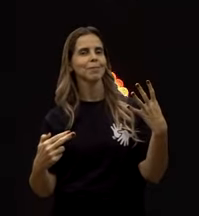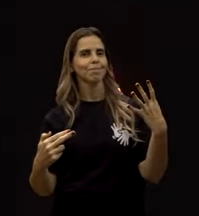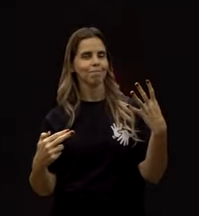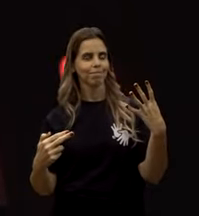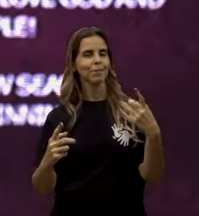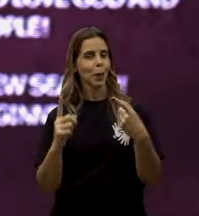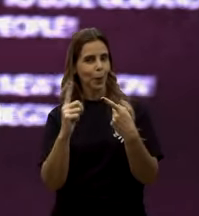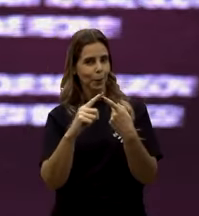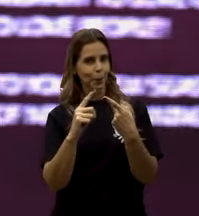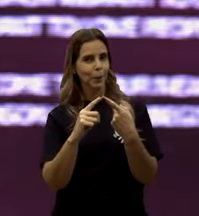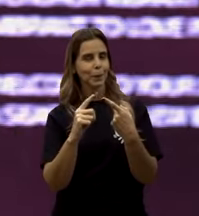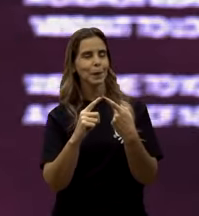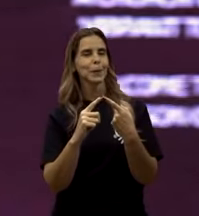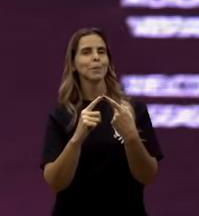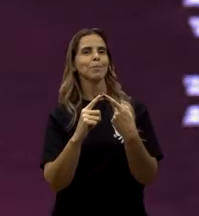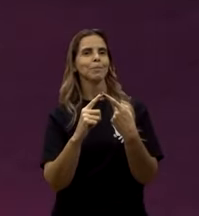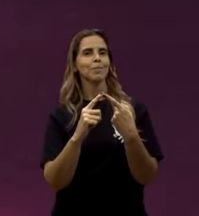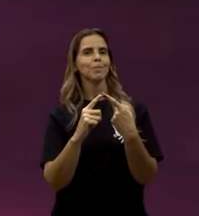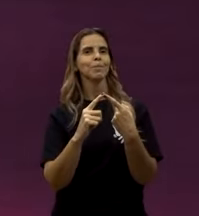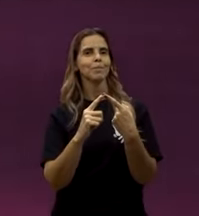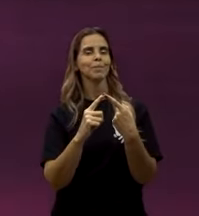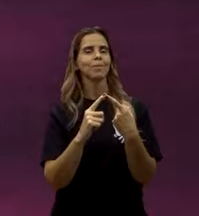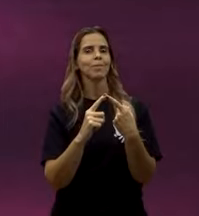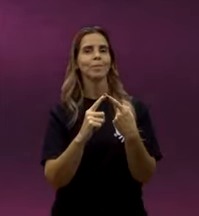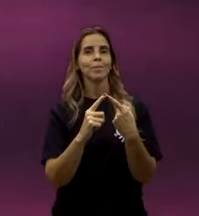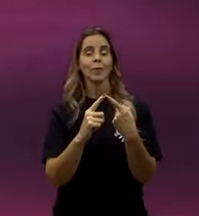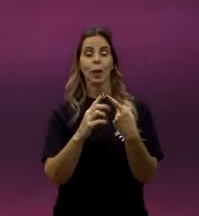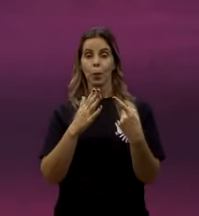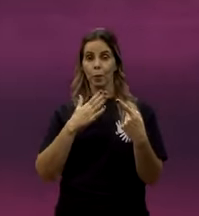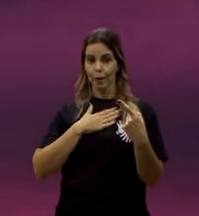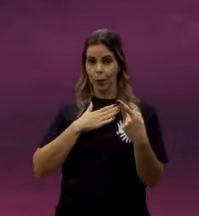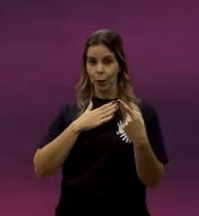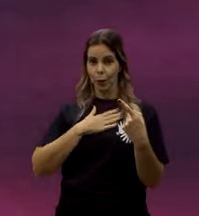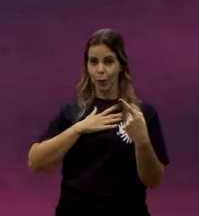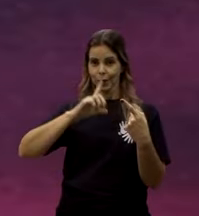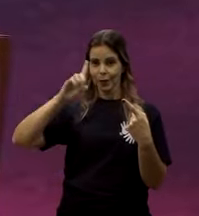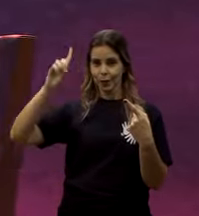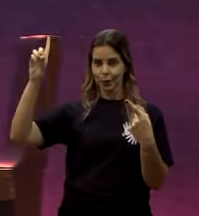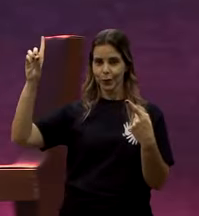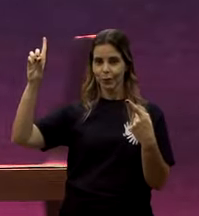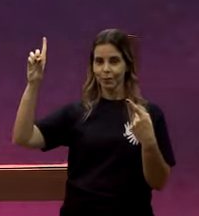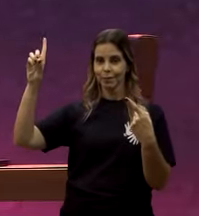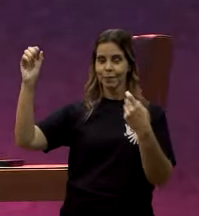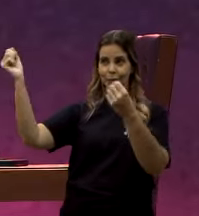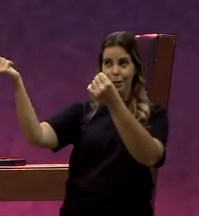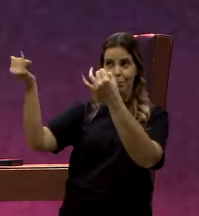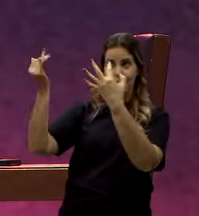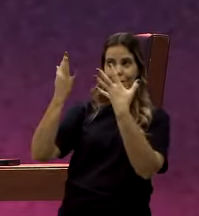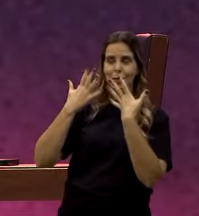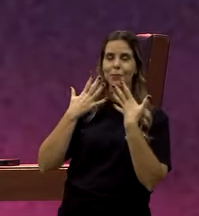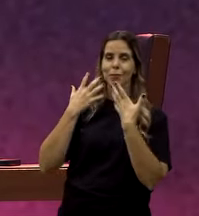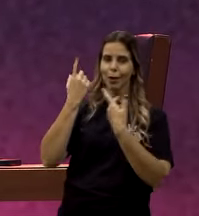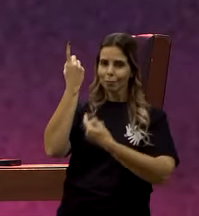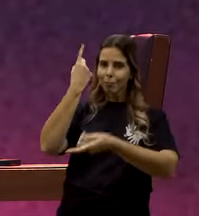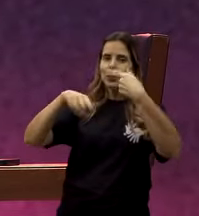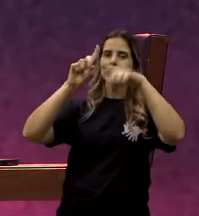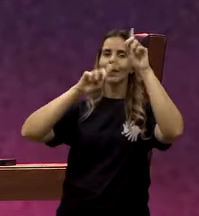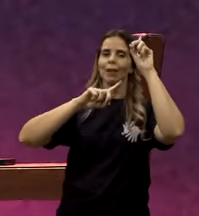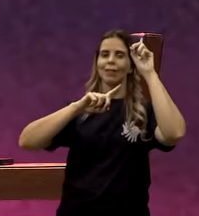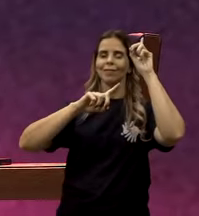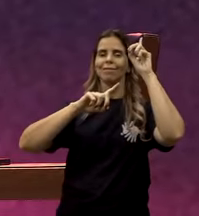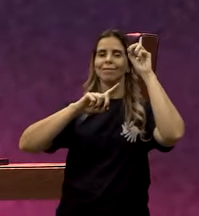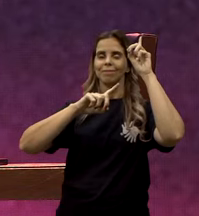primeira coisa que tem ao teu respeito na Mente de Cristo diga comigo assim o meu Deus vai me prosperar pros